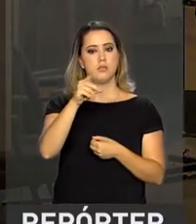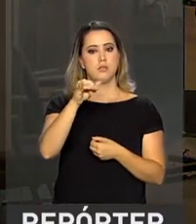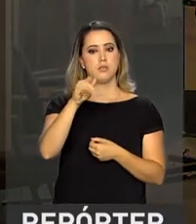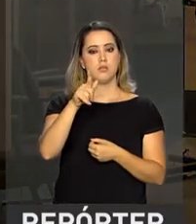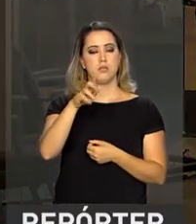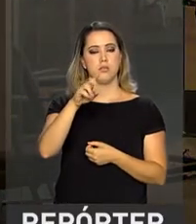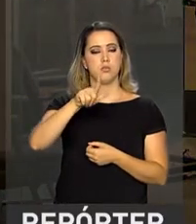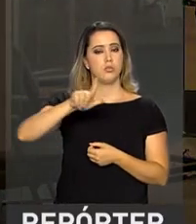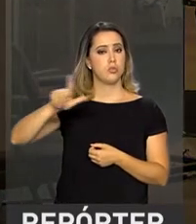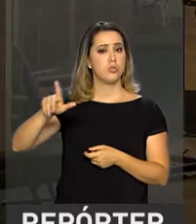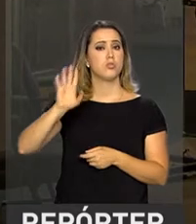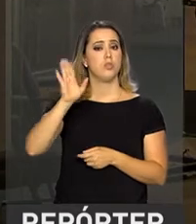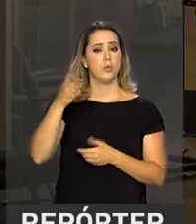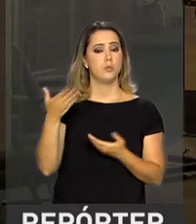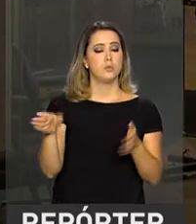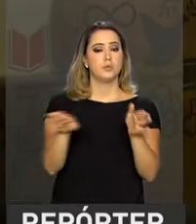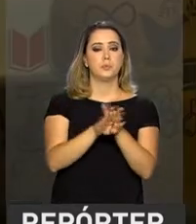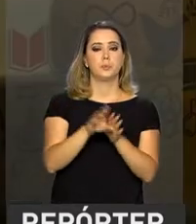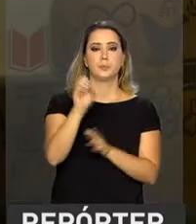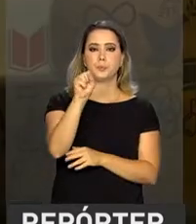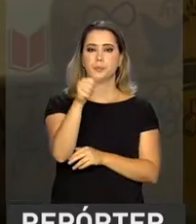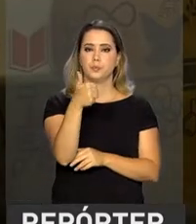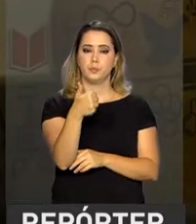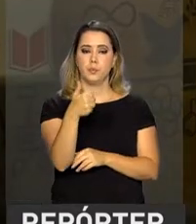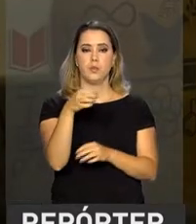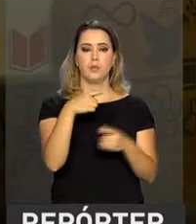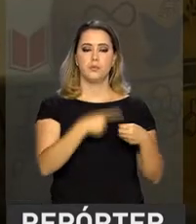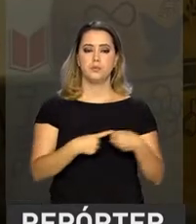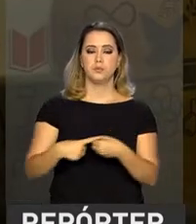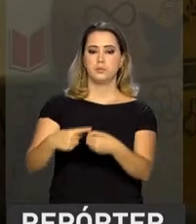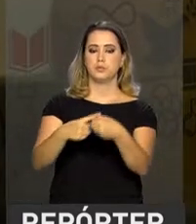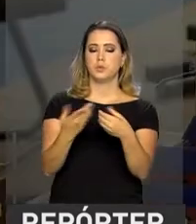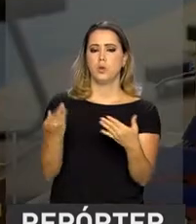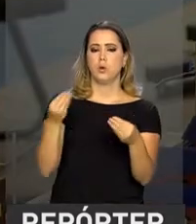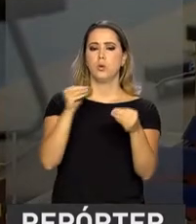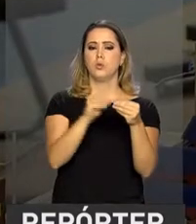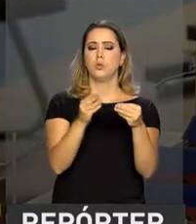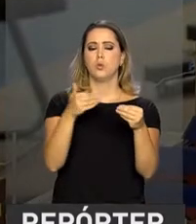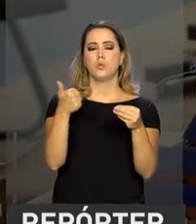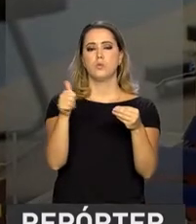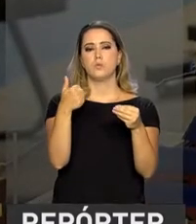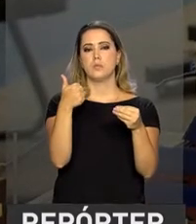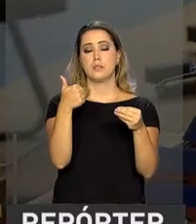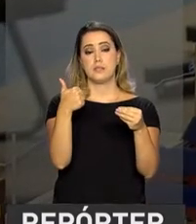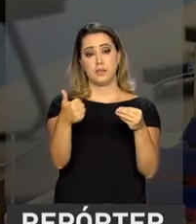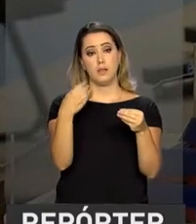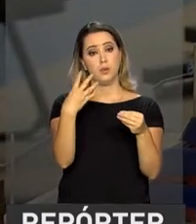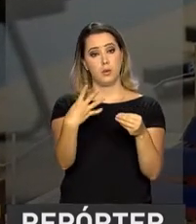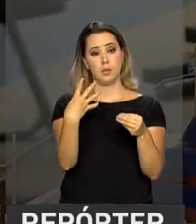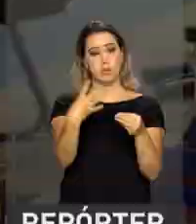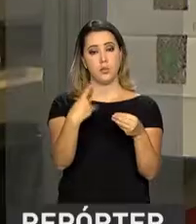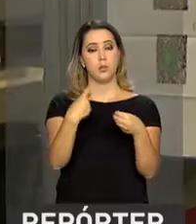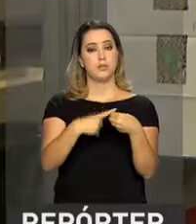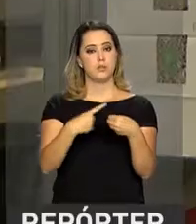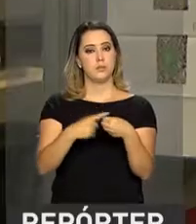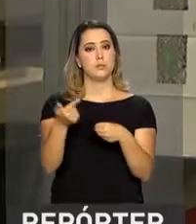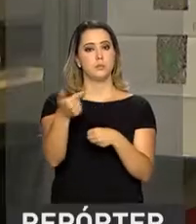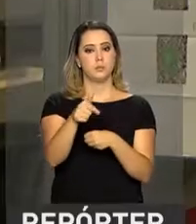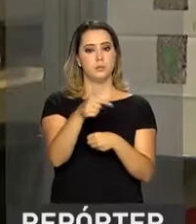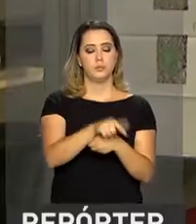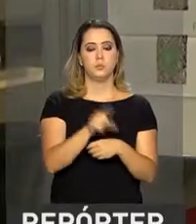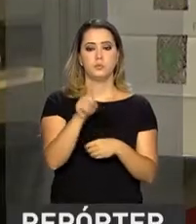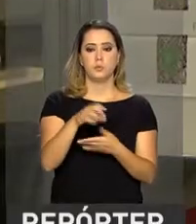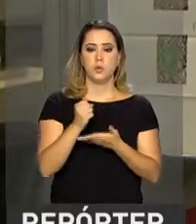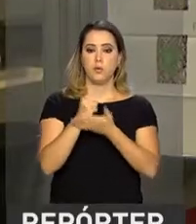chegou a 81 municípios brasileiros e está sendo implantado em outras 144 cidades. Essa infraestrutura